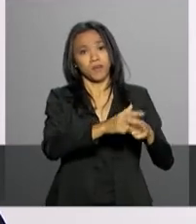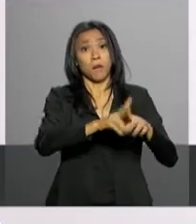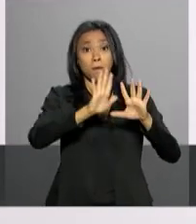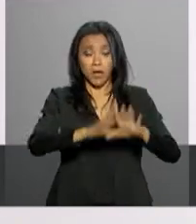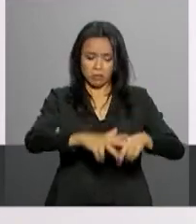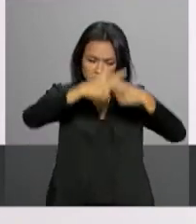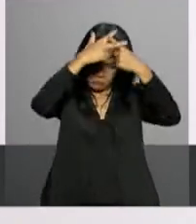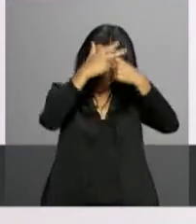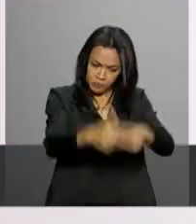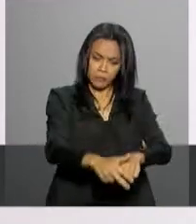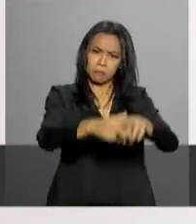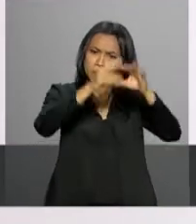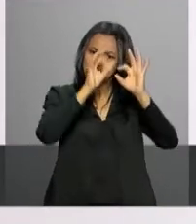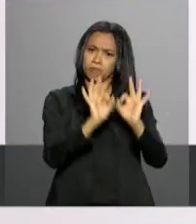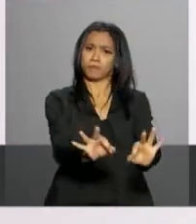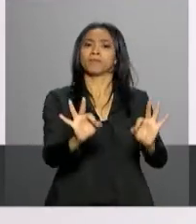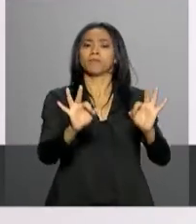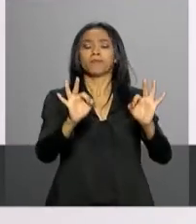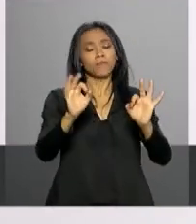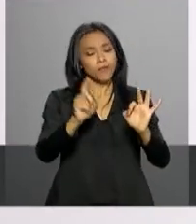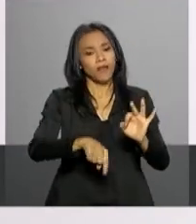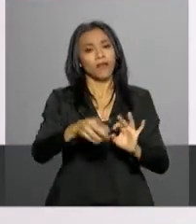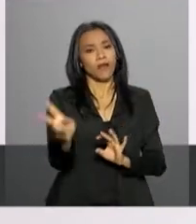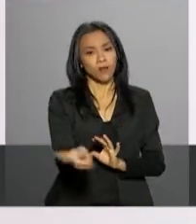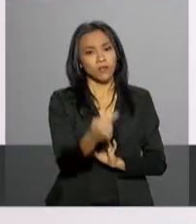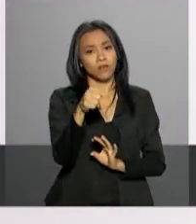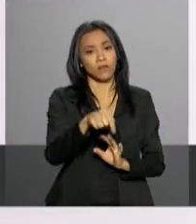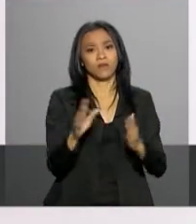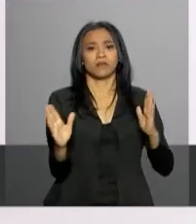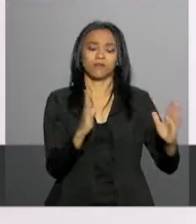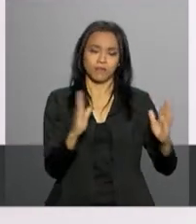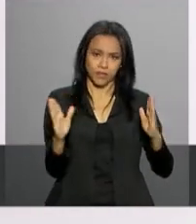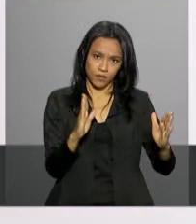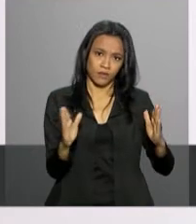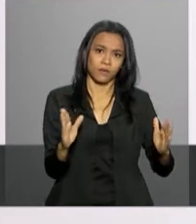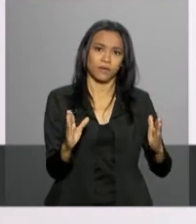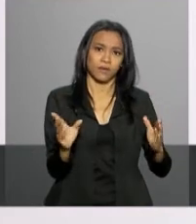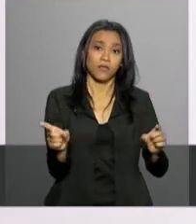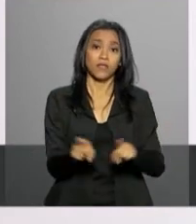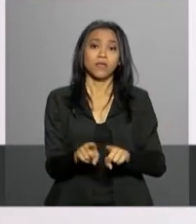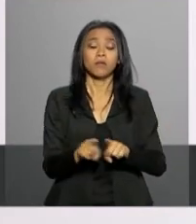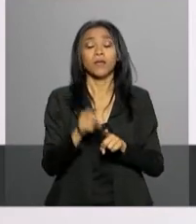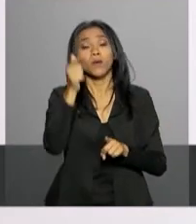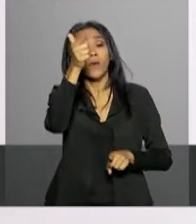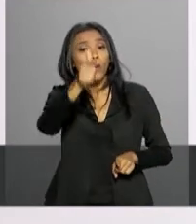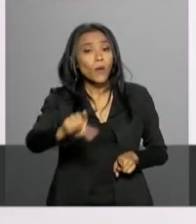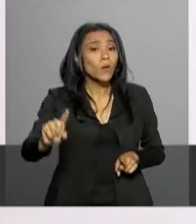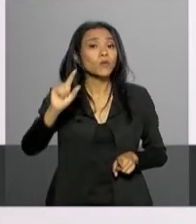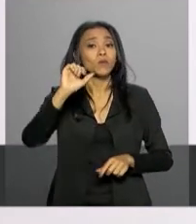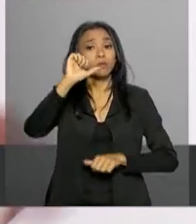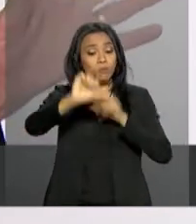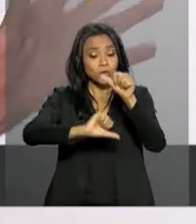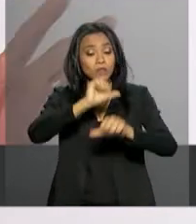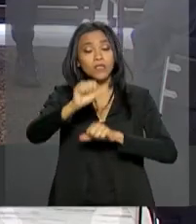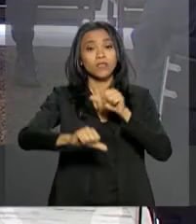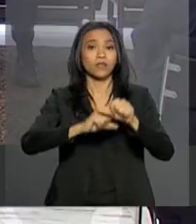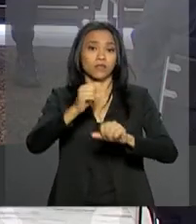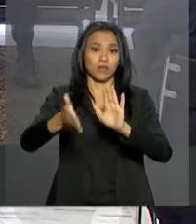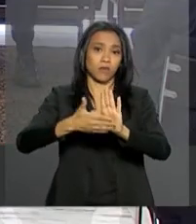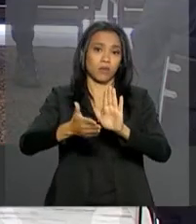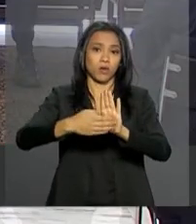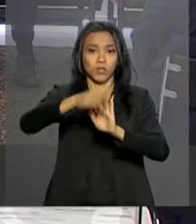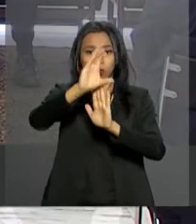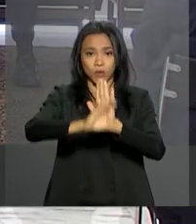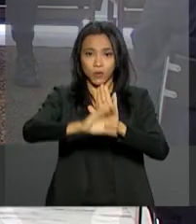veio precisamente neste período se encontrar ainda a modernização do ensino médio eu sempre conto